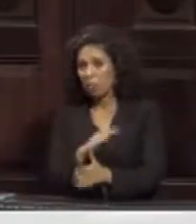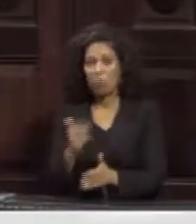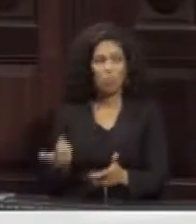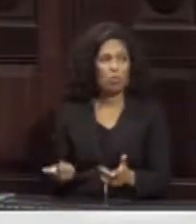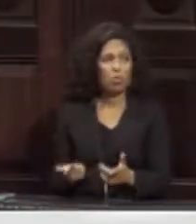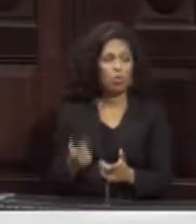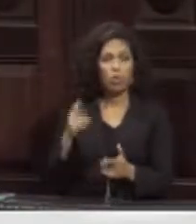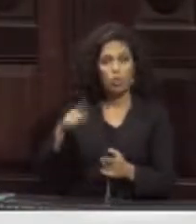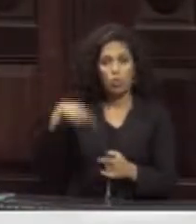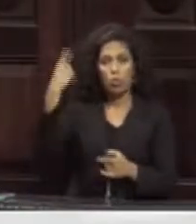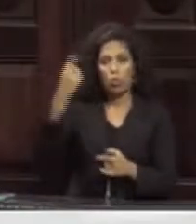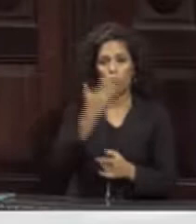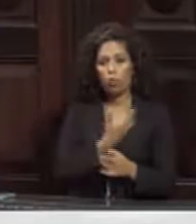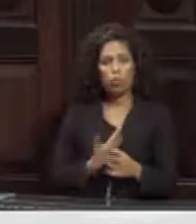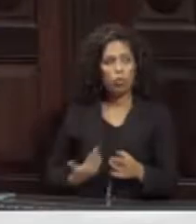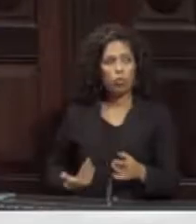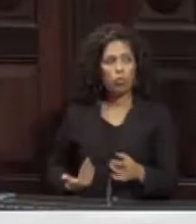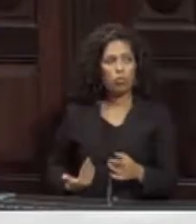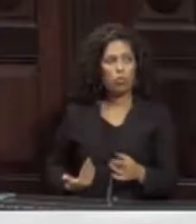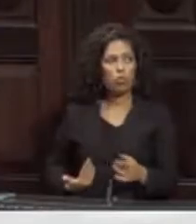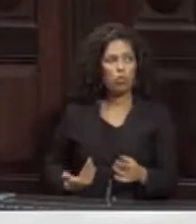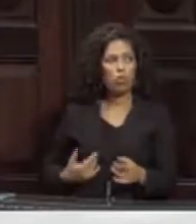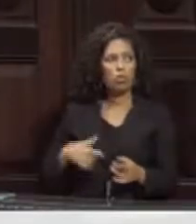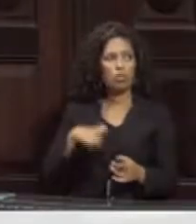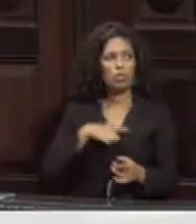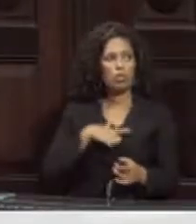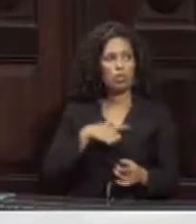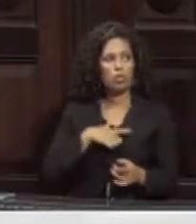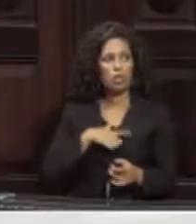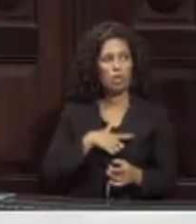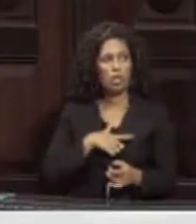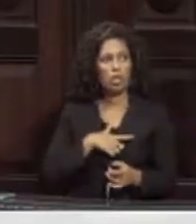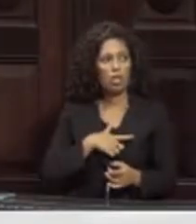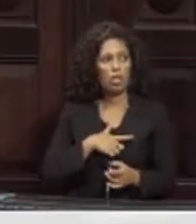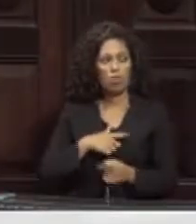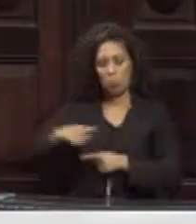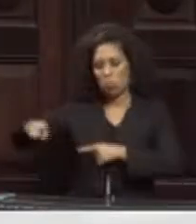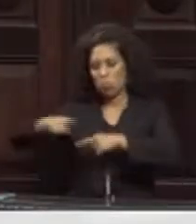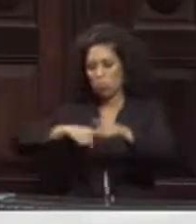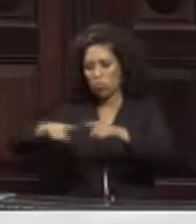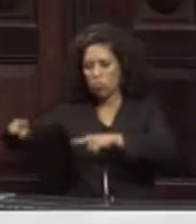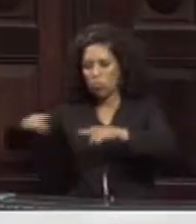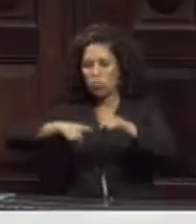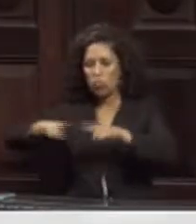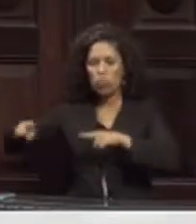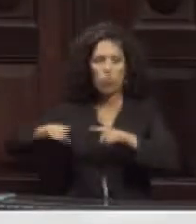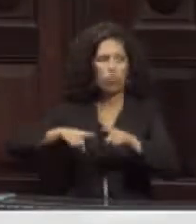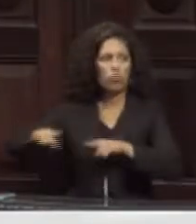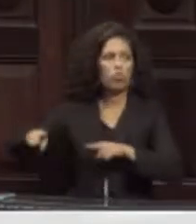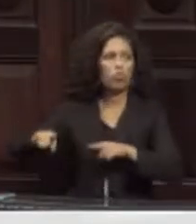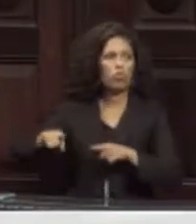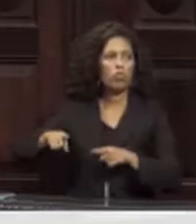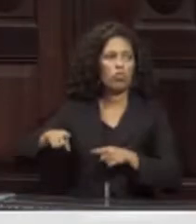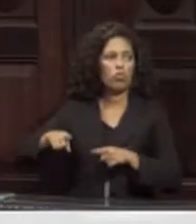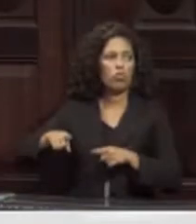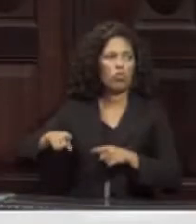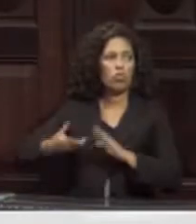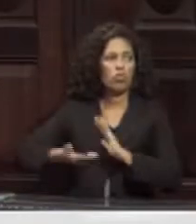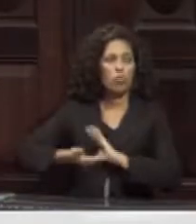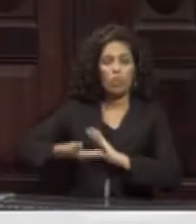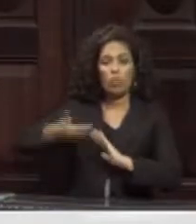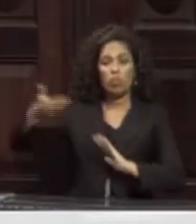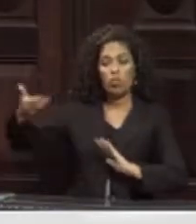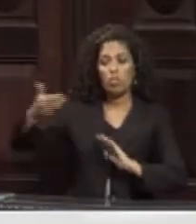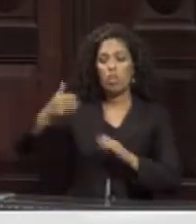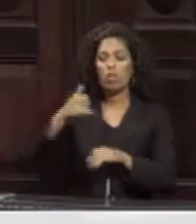próximo governo tenha minimamente condições de gestão para retirar de vez da grave